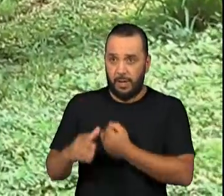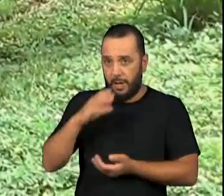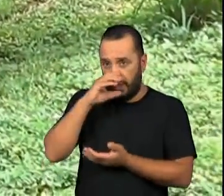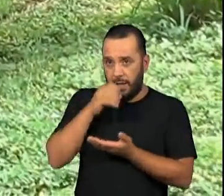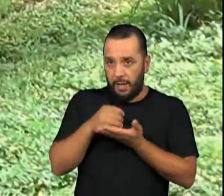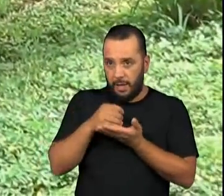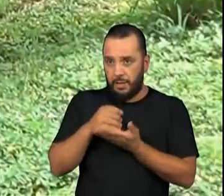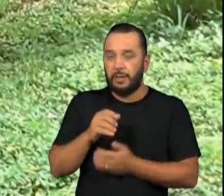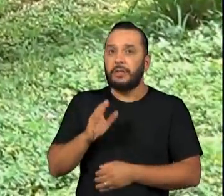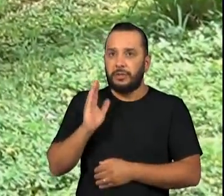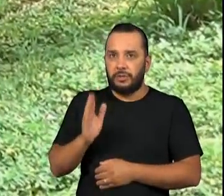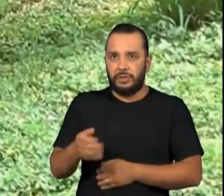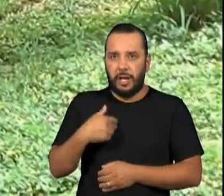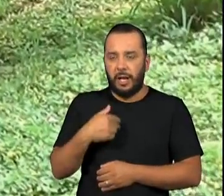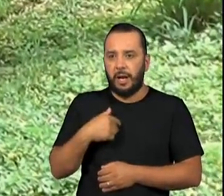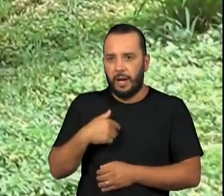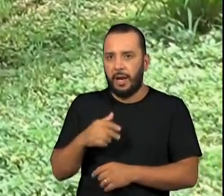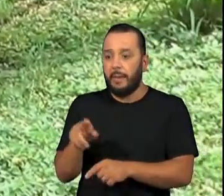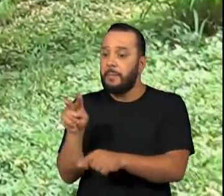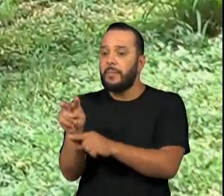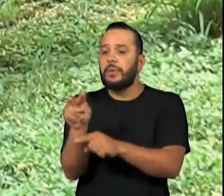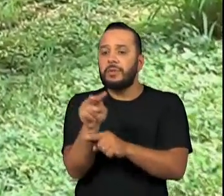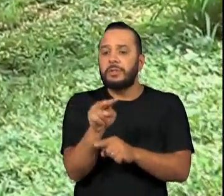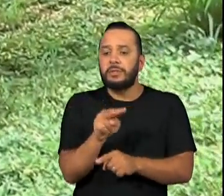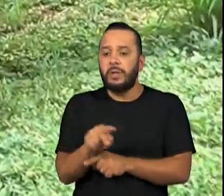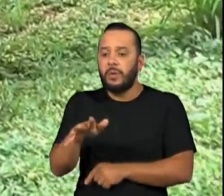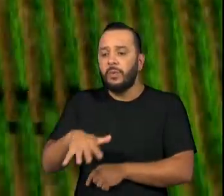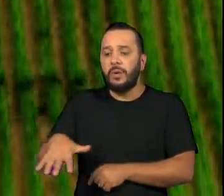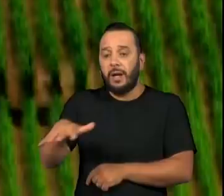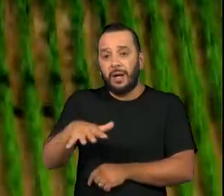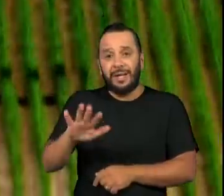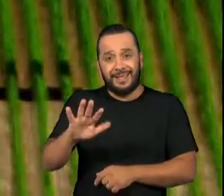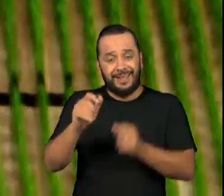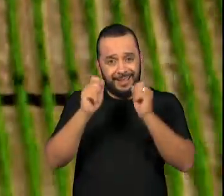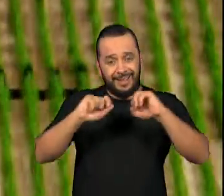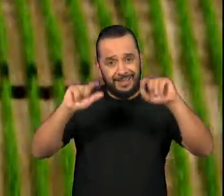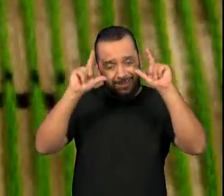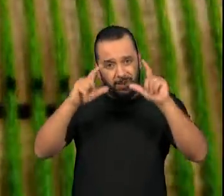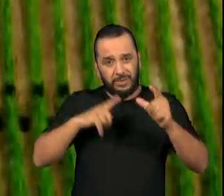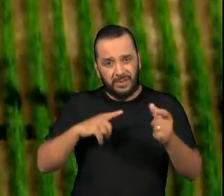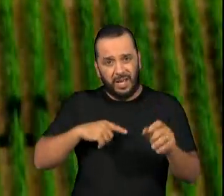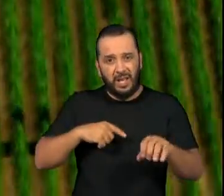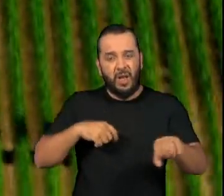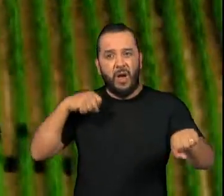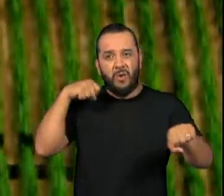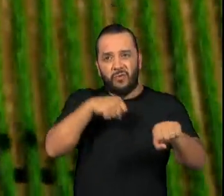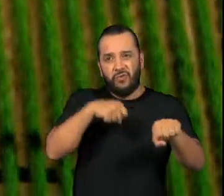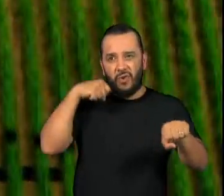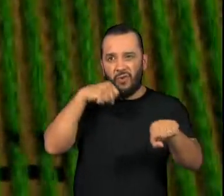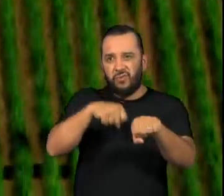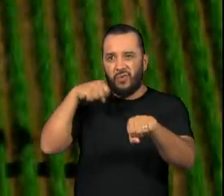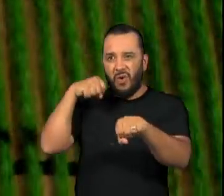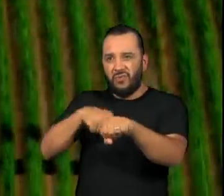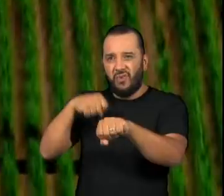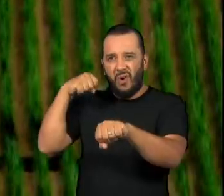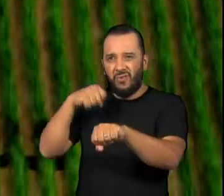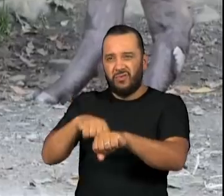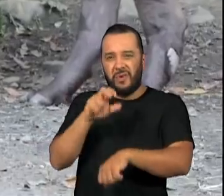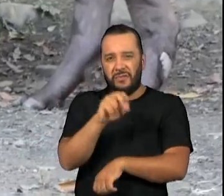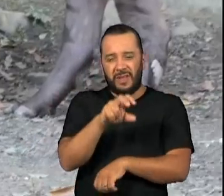de sentinela e dá o alerta. O uso de agrotóxicos no Cerrado se tornou mais uma grave ameaça à